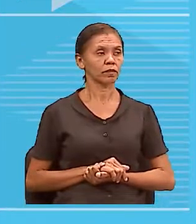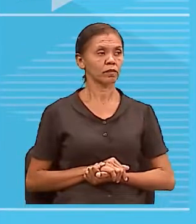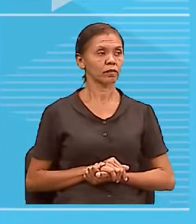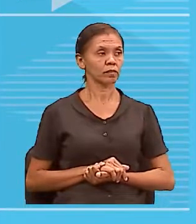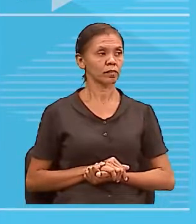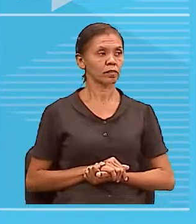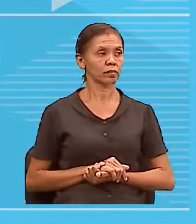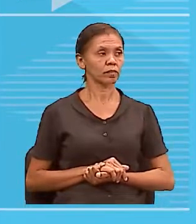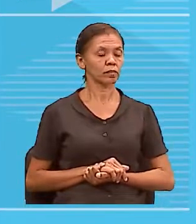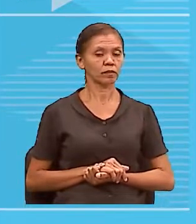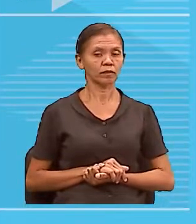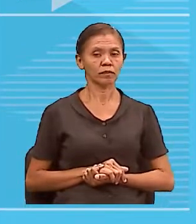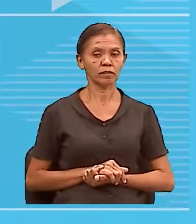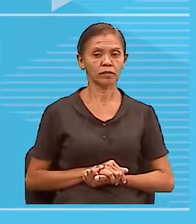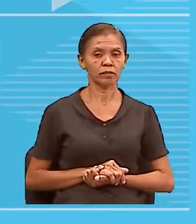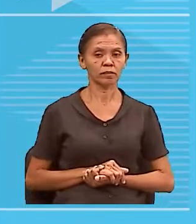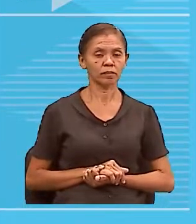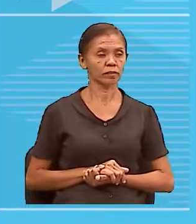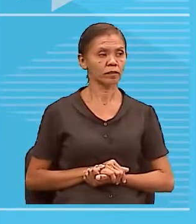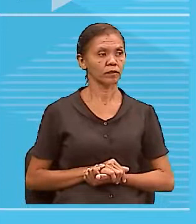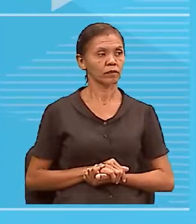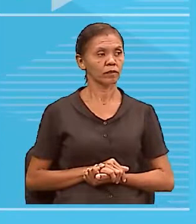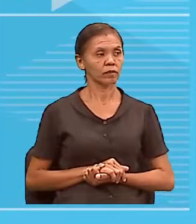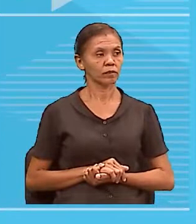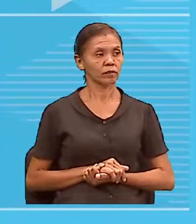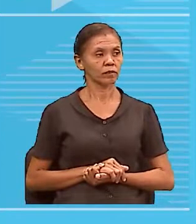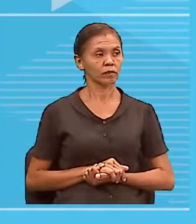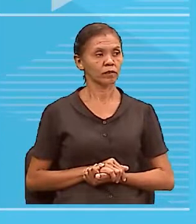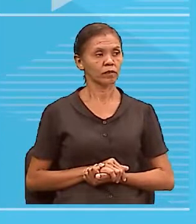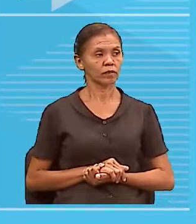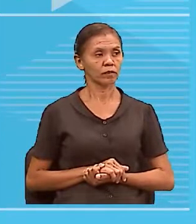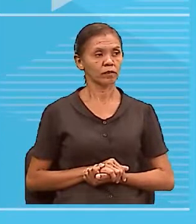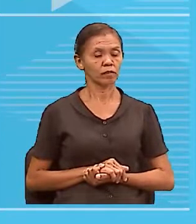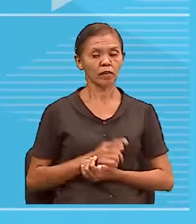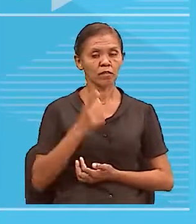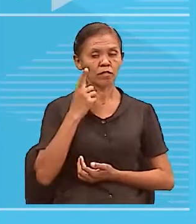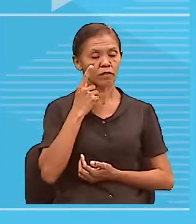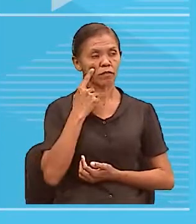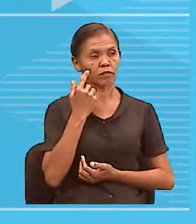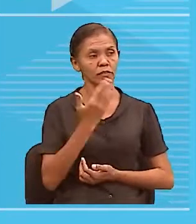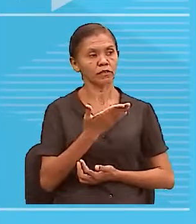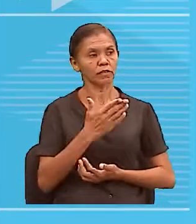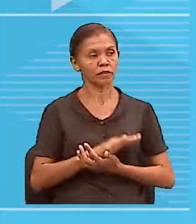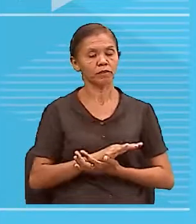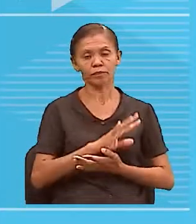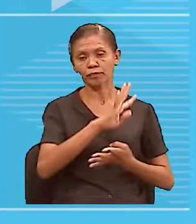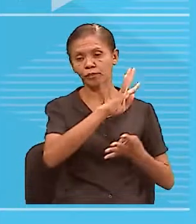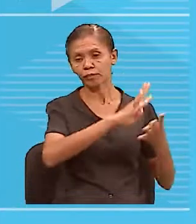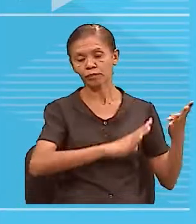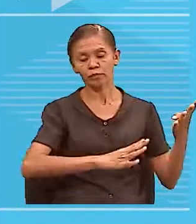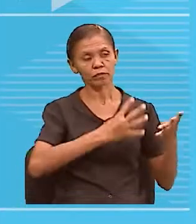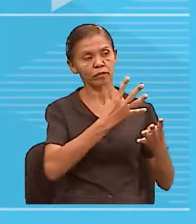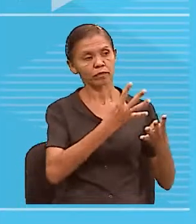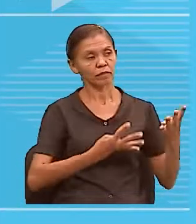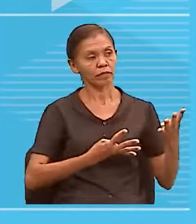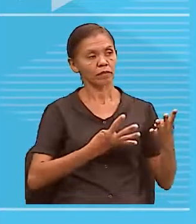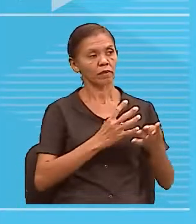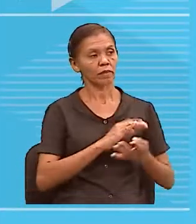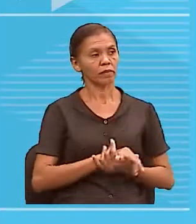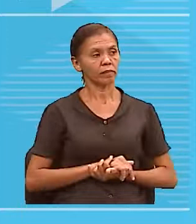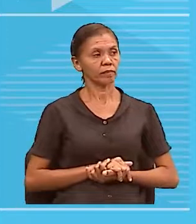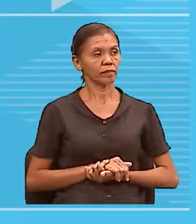a gente viu aqui no começo ó able coma e viva os tem né